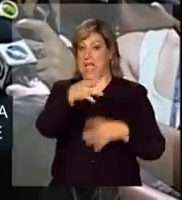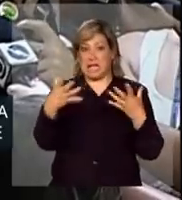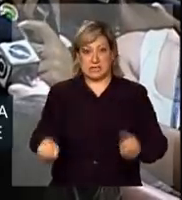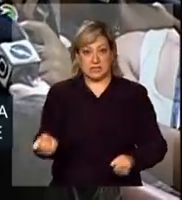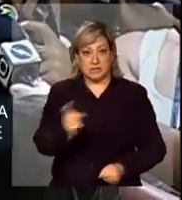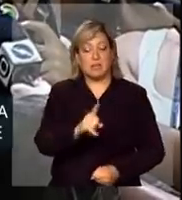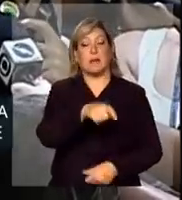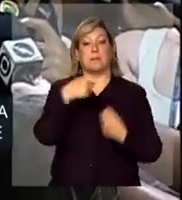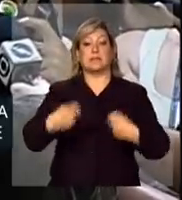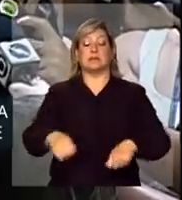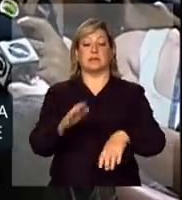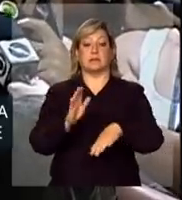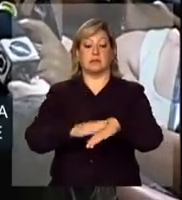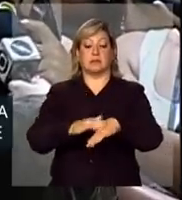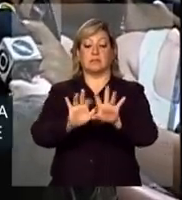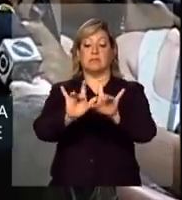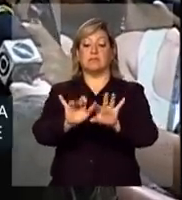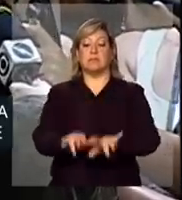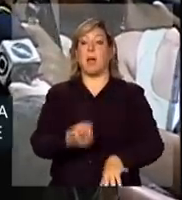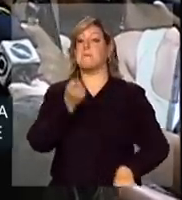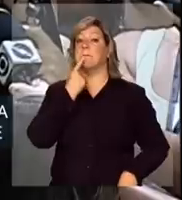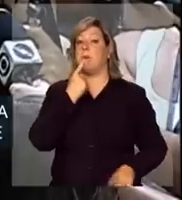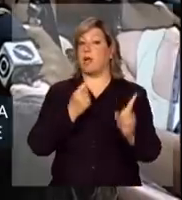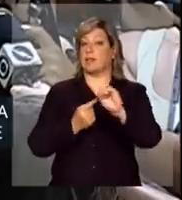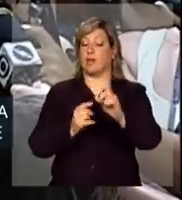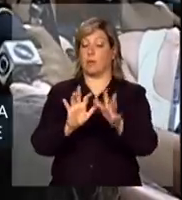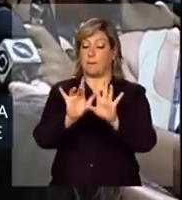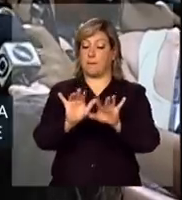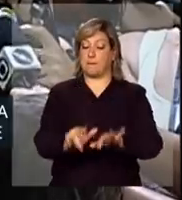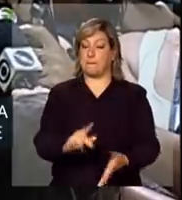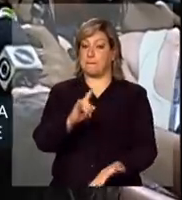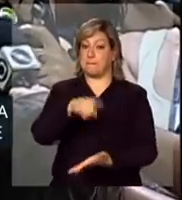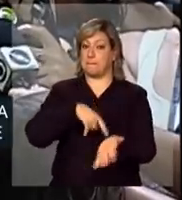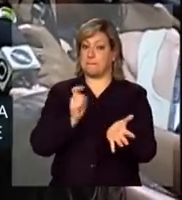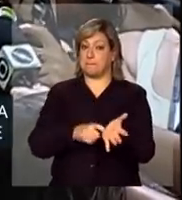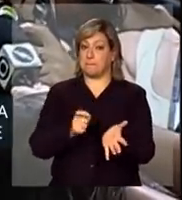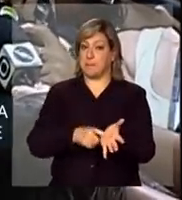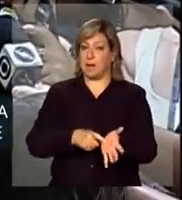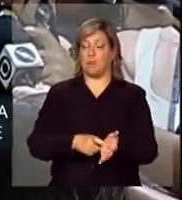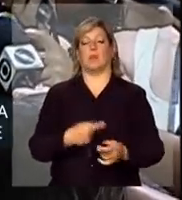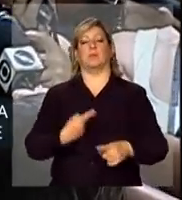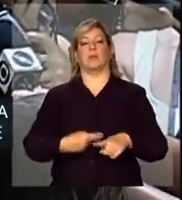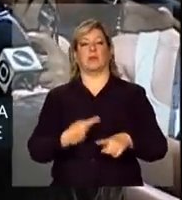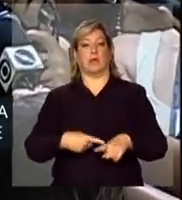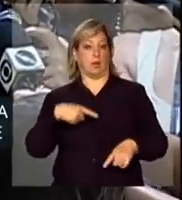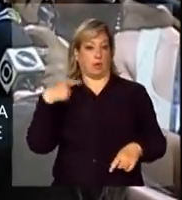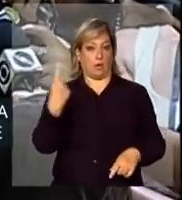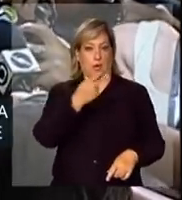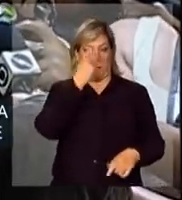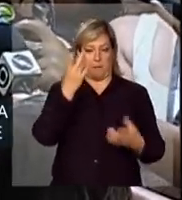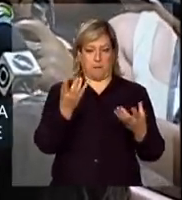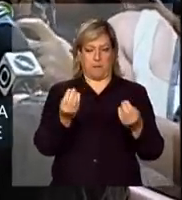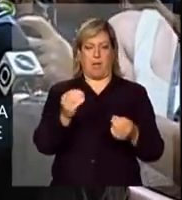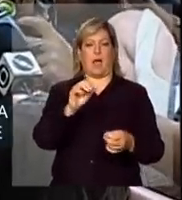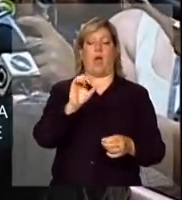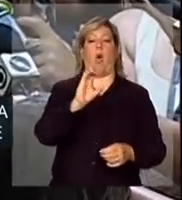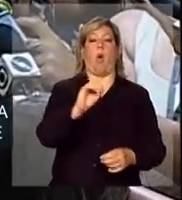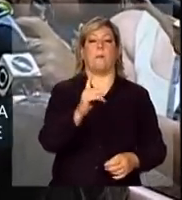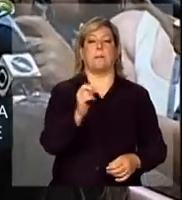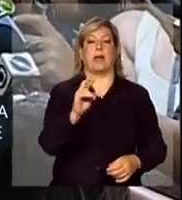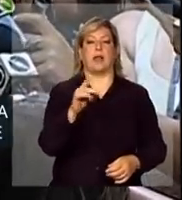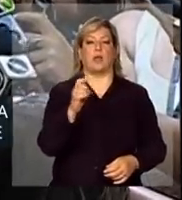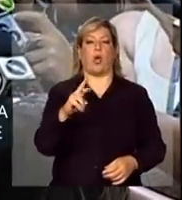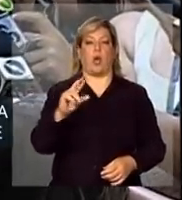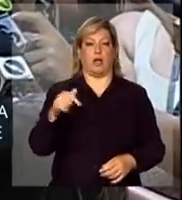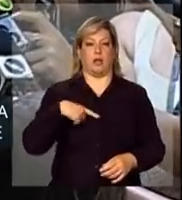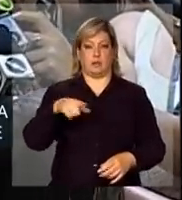atender. Nós acreditamos, inclusive, sendo obrigatório explicar por escrito, que muitas negativas que aparecem hoje vão deixar de